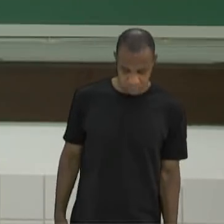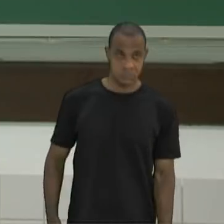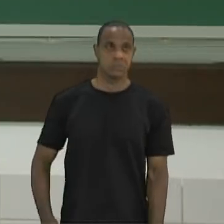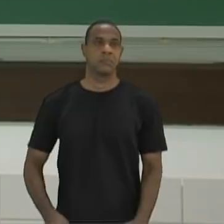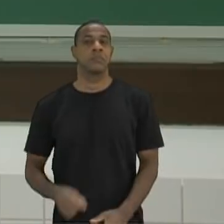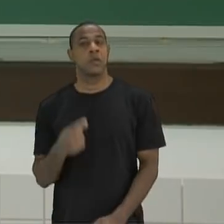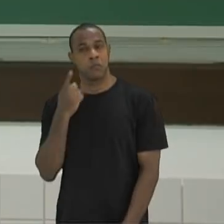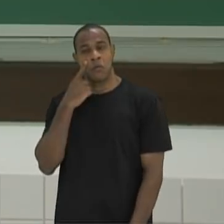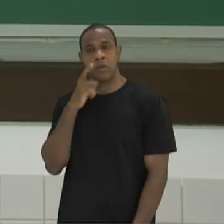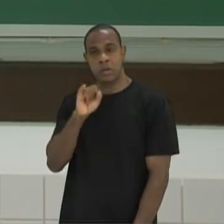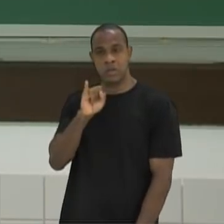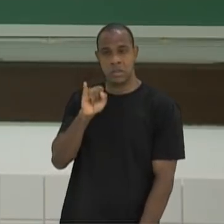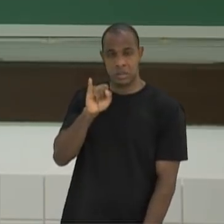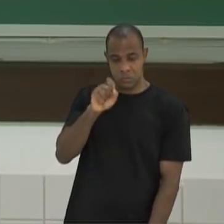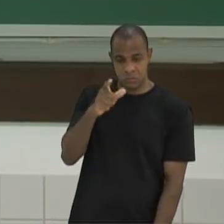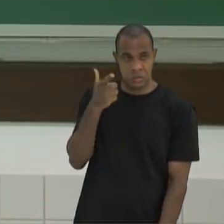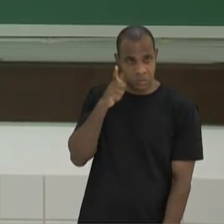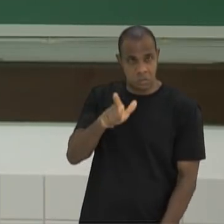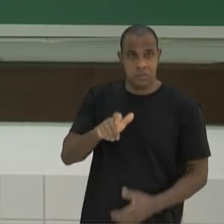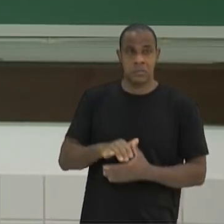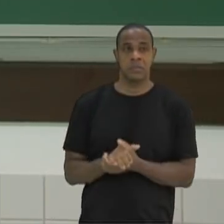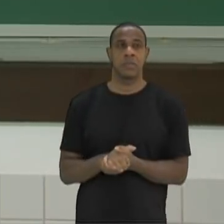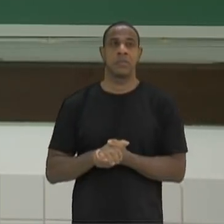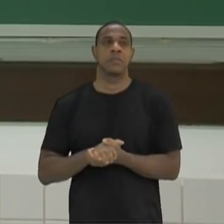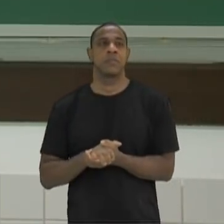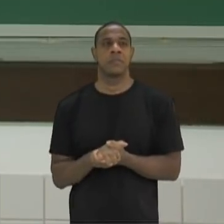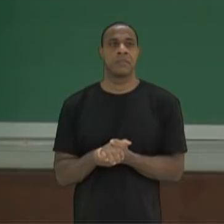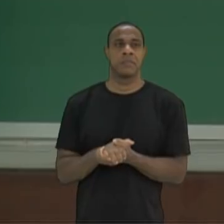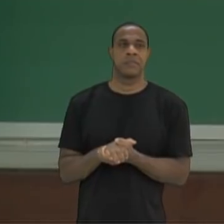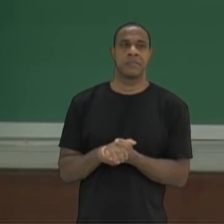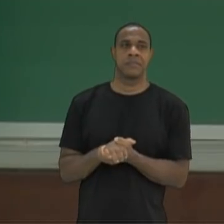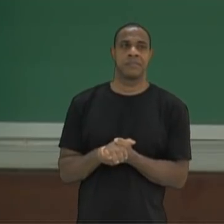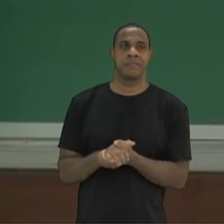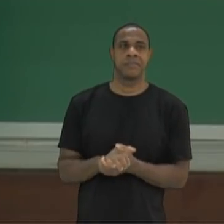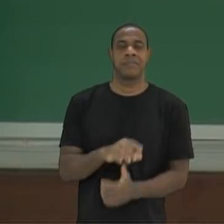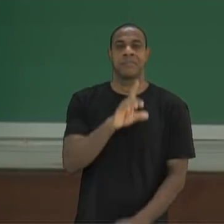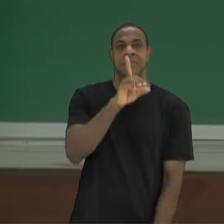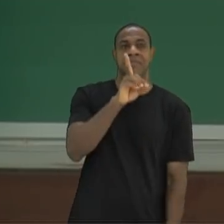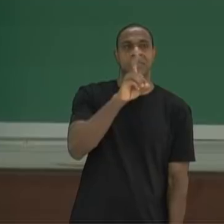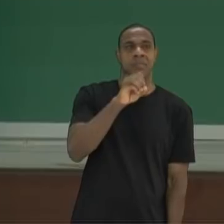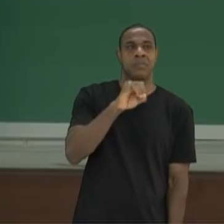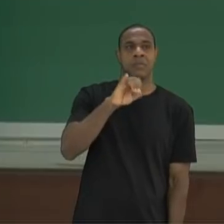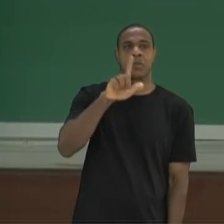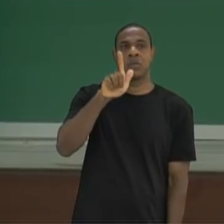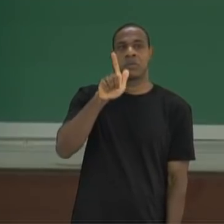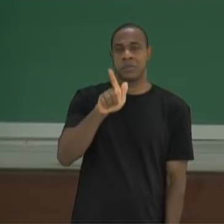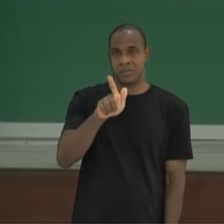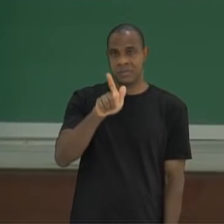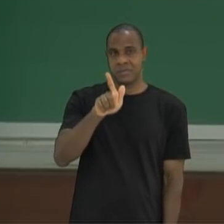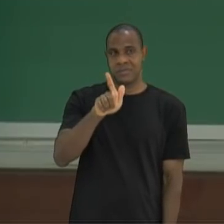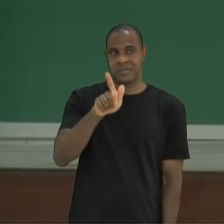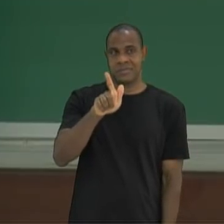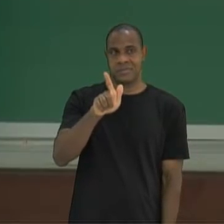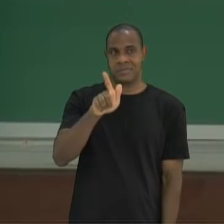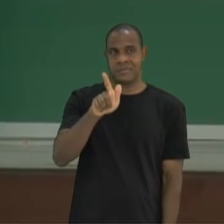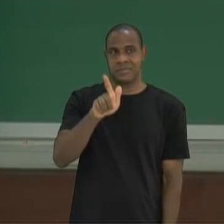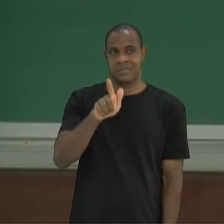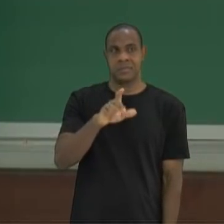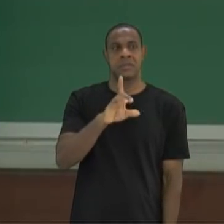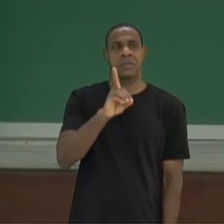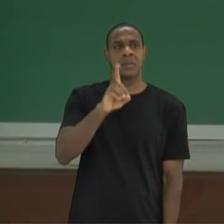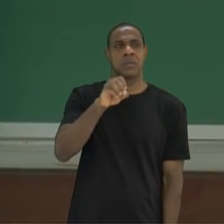Vamos ver se você acertou? Então vamos lá. Mr. Rick is doing the housework. Cuidado. Teacher, mas por